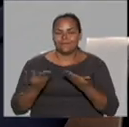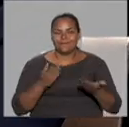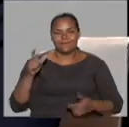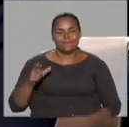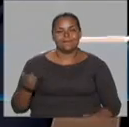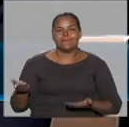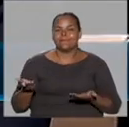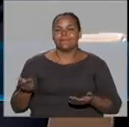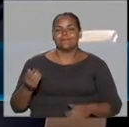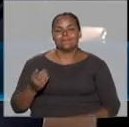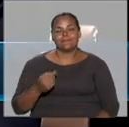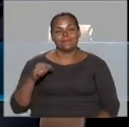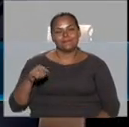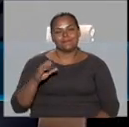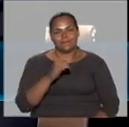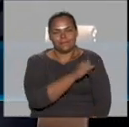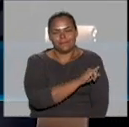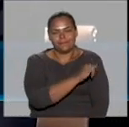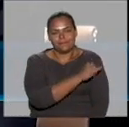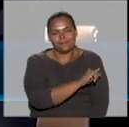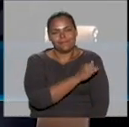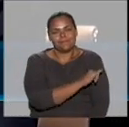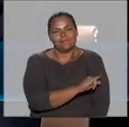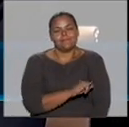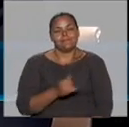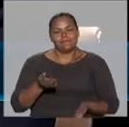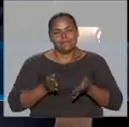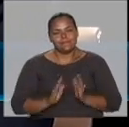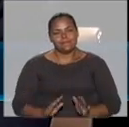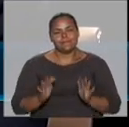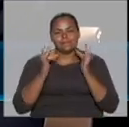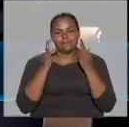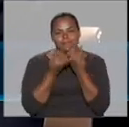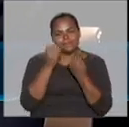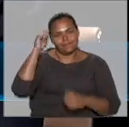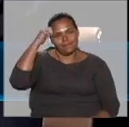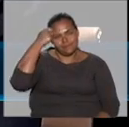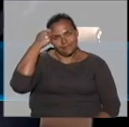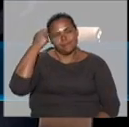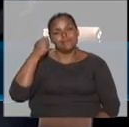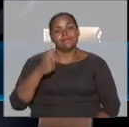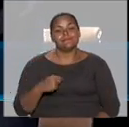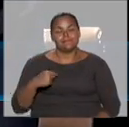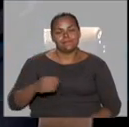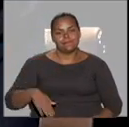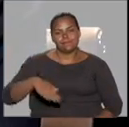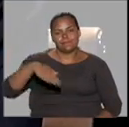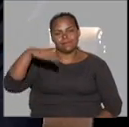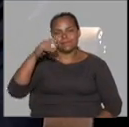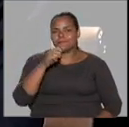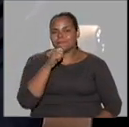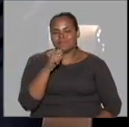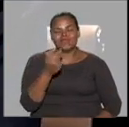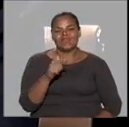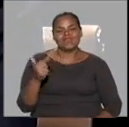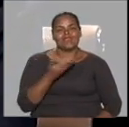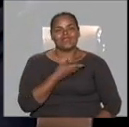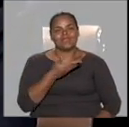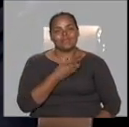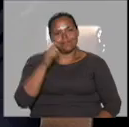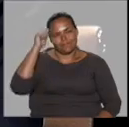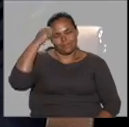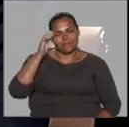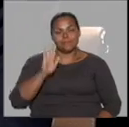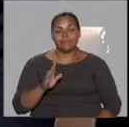Meu convidado de hoje é carioca, da Zona Sul do Rio de Janeiro, nasceu numa família negra de classe média e cresceu sem amigos